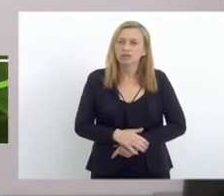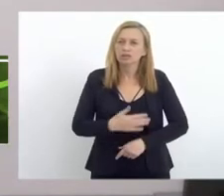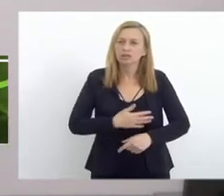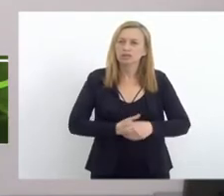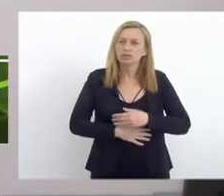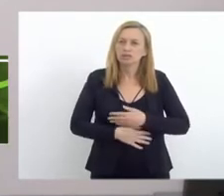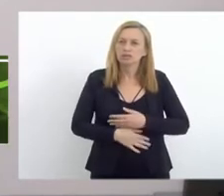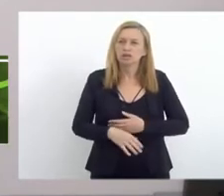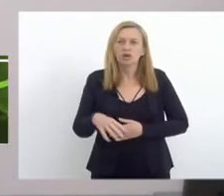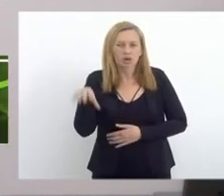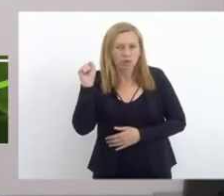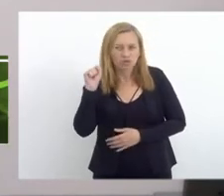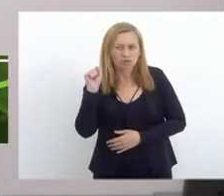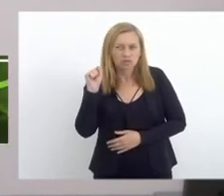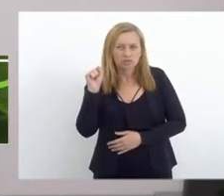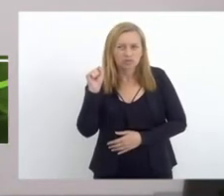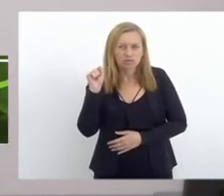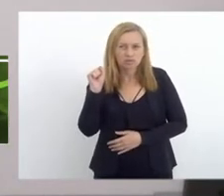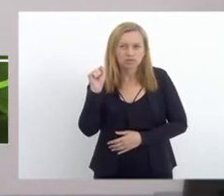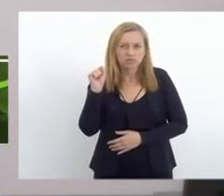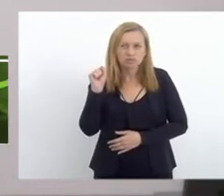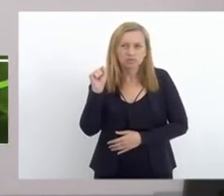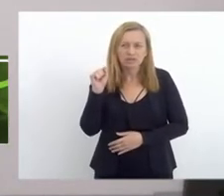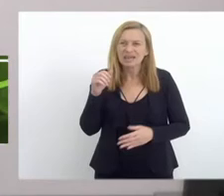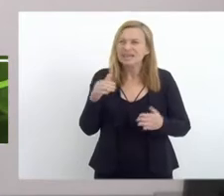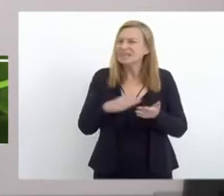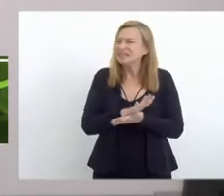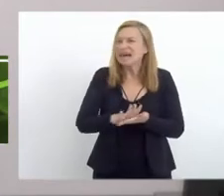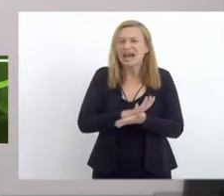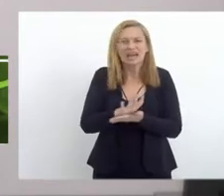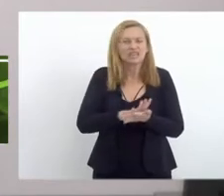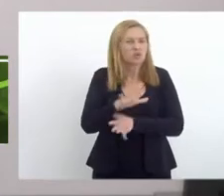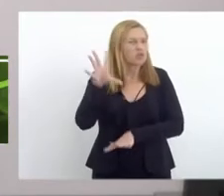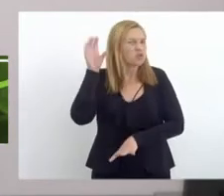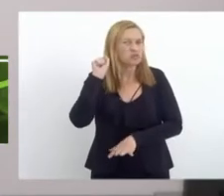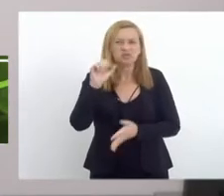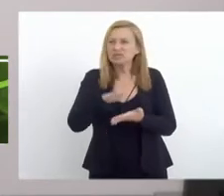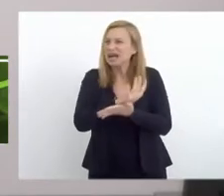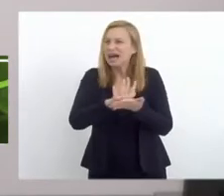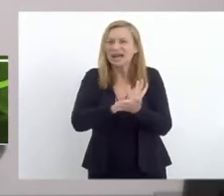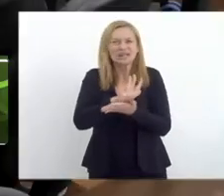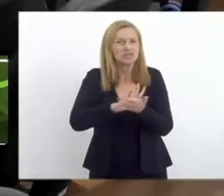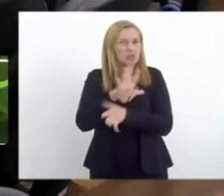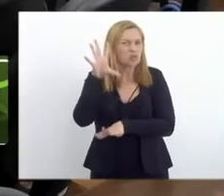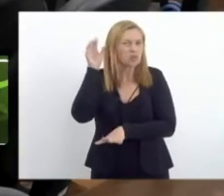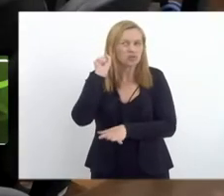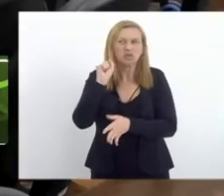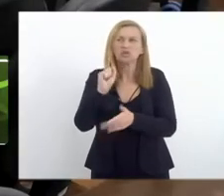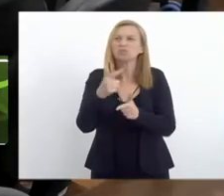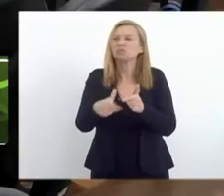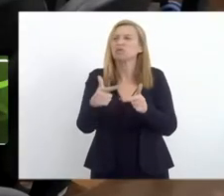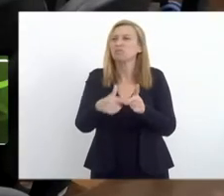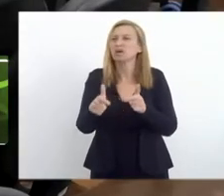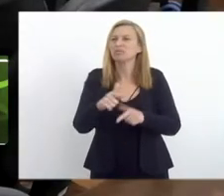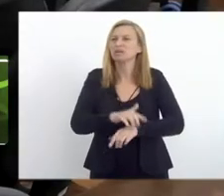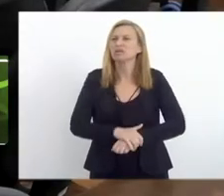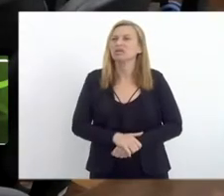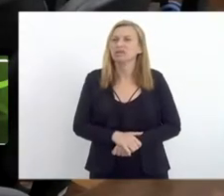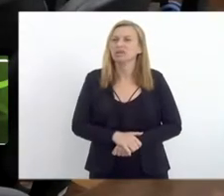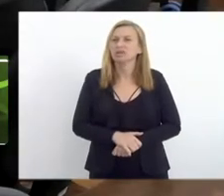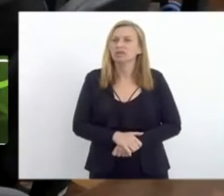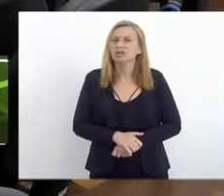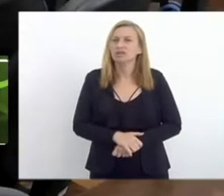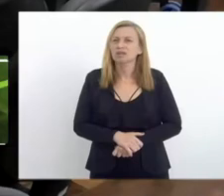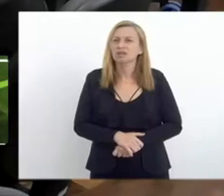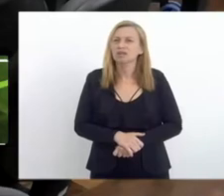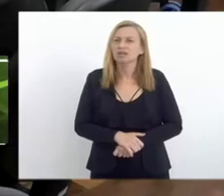Mas foi escutado? Nada até agora, nada foi ouvido até agora. Se pudesse pelo menos resumir o que aconteceu, seria interessante. Fala que foi só a apresentação de